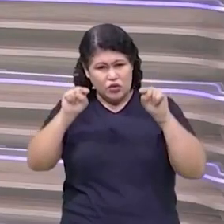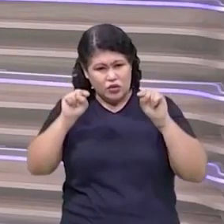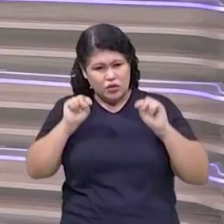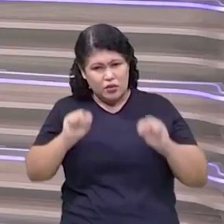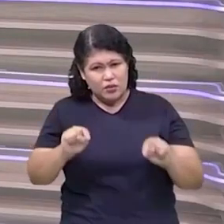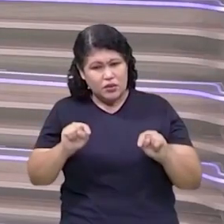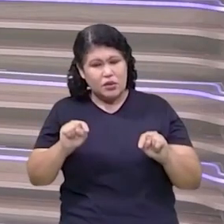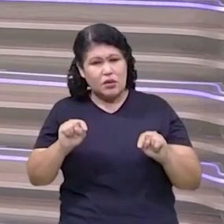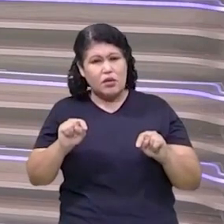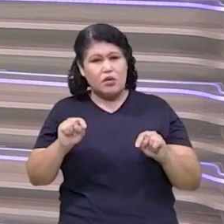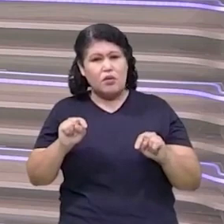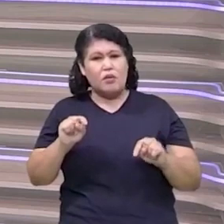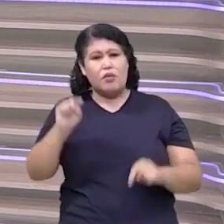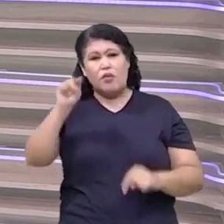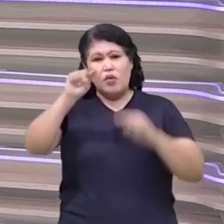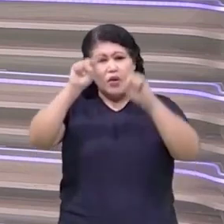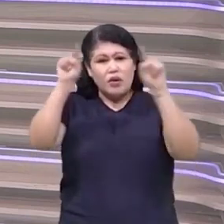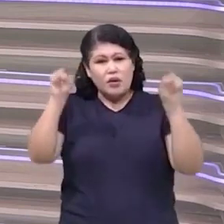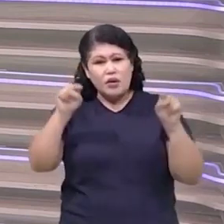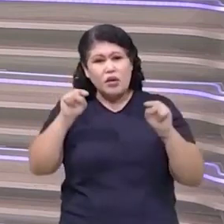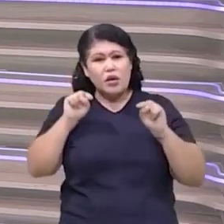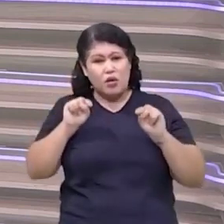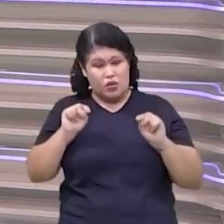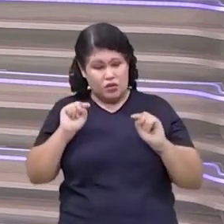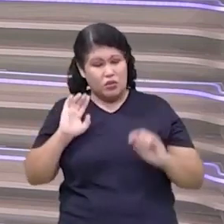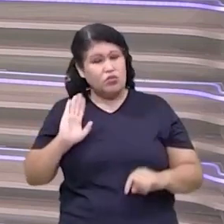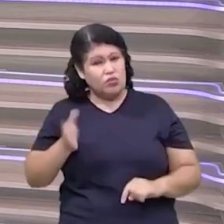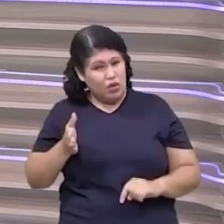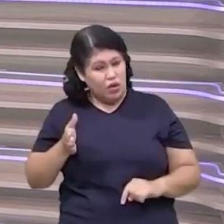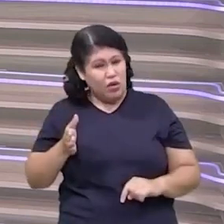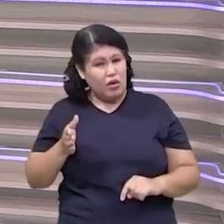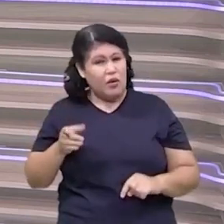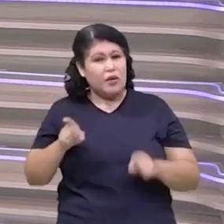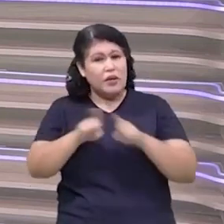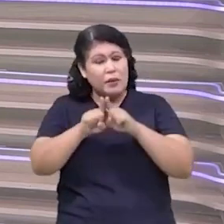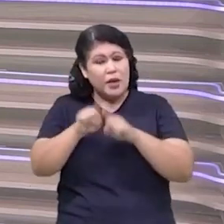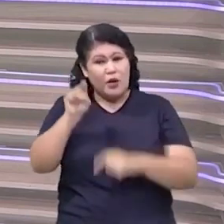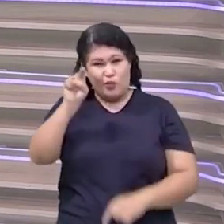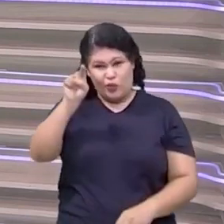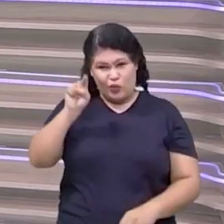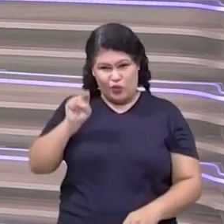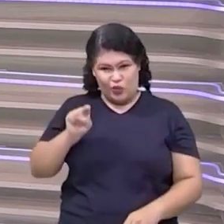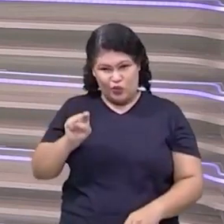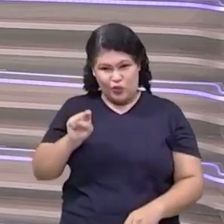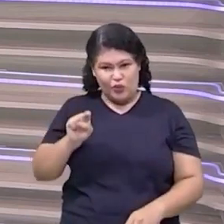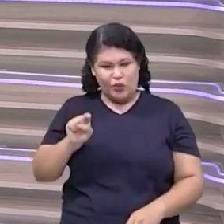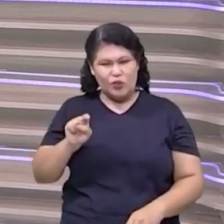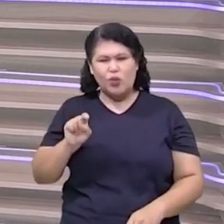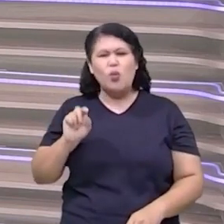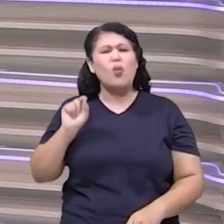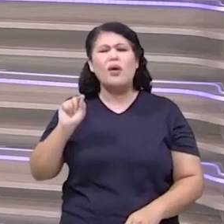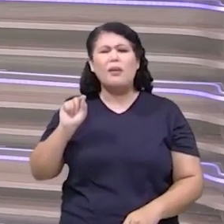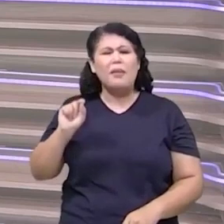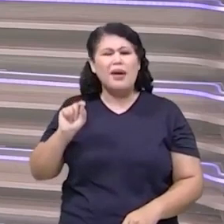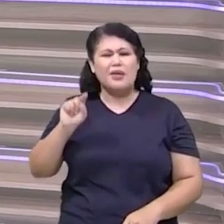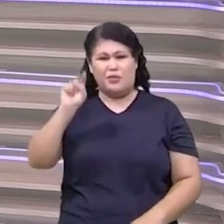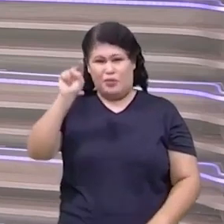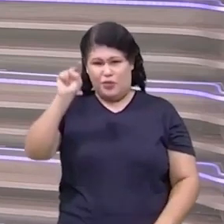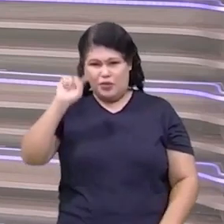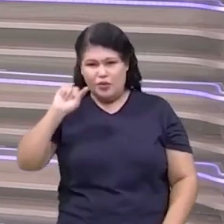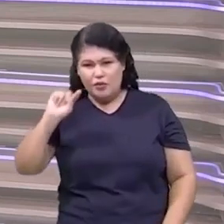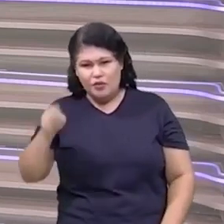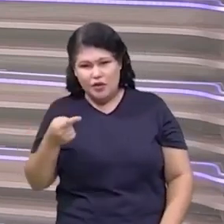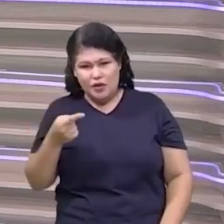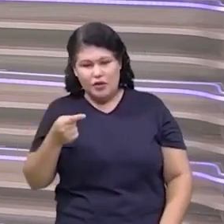exclamação, o interrogação, ponto de interrogação. Nós vimos os dois pontos. O que mais que a gente viu? Ponto e